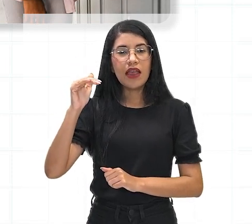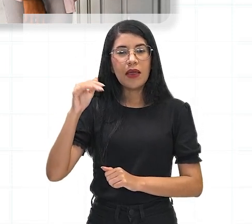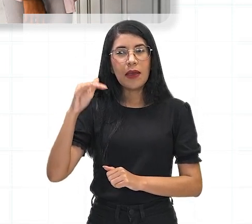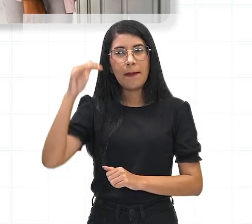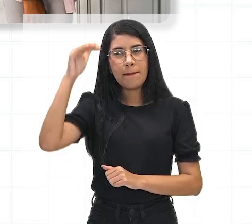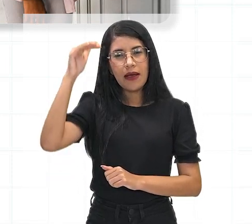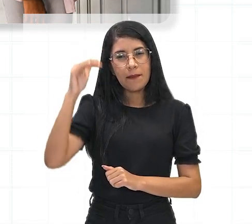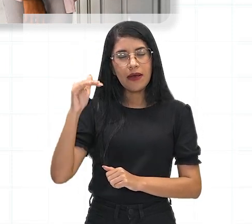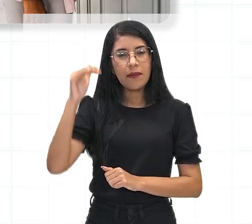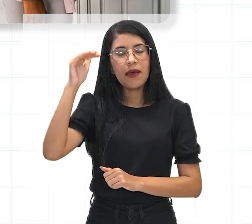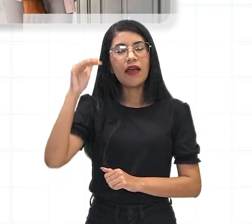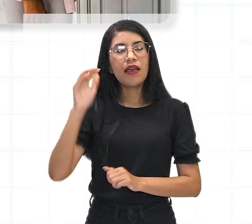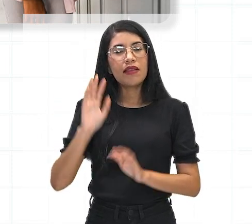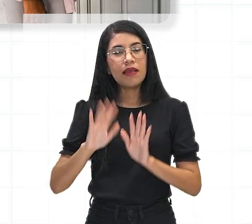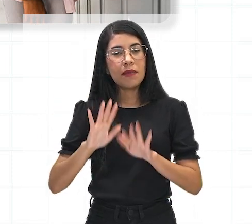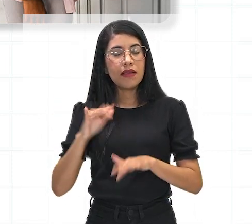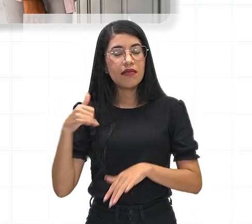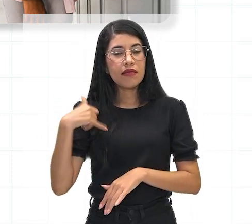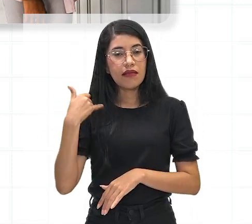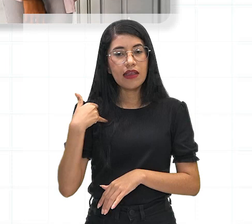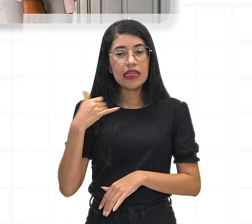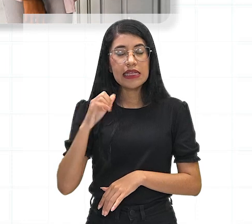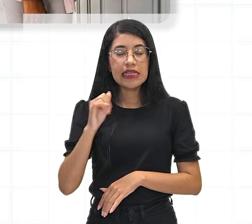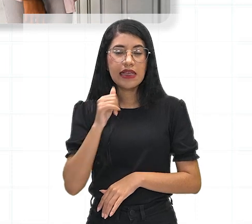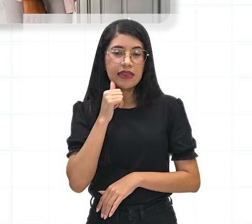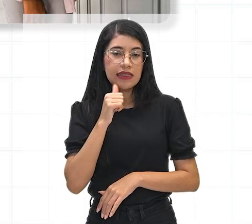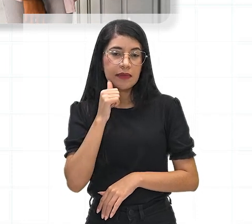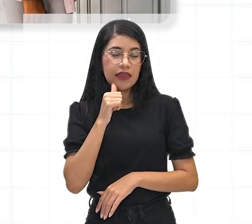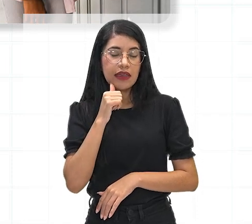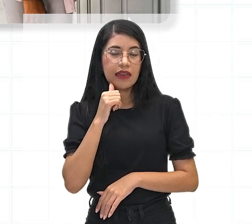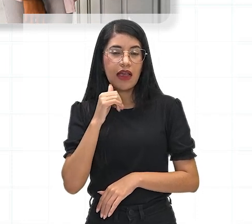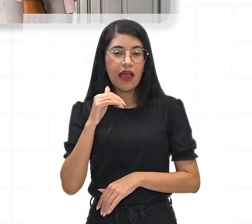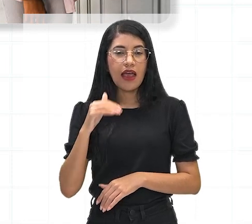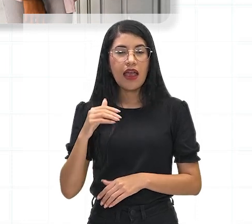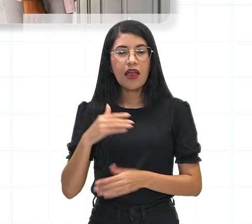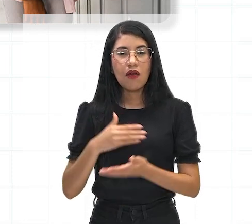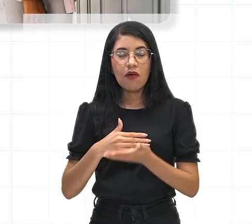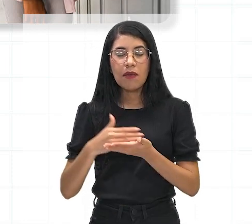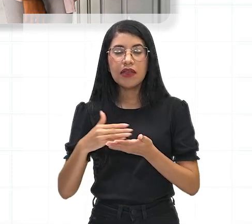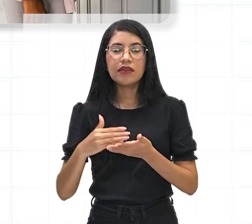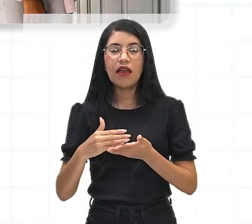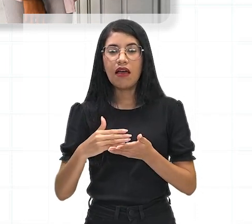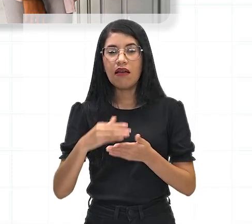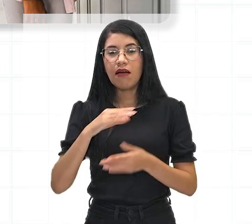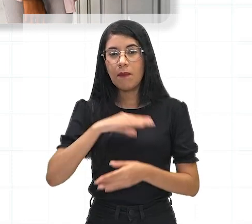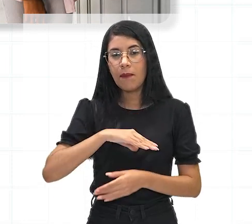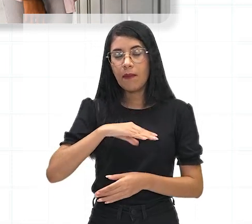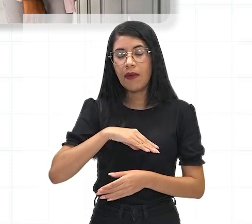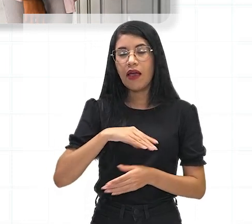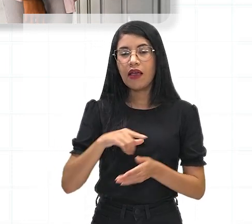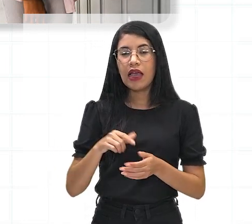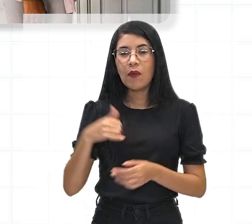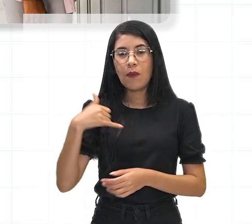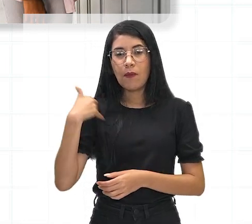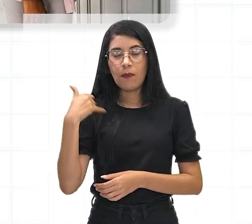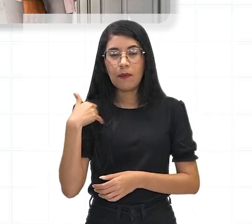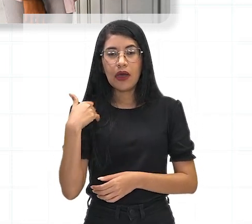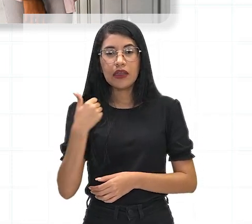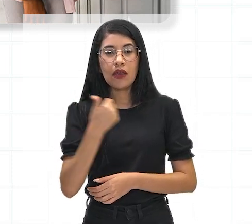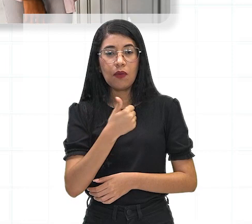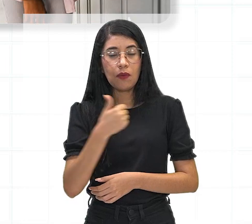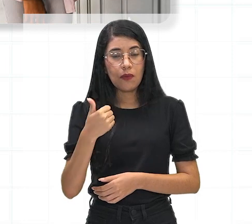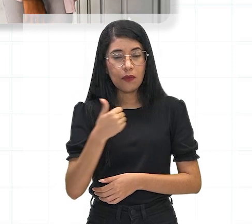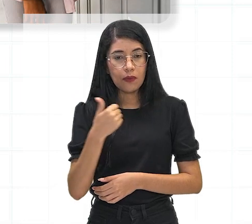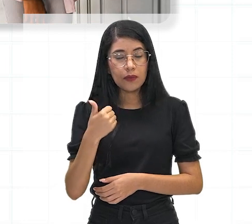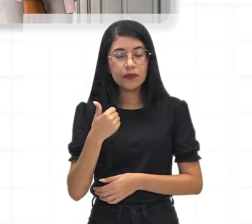né, esperada para aquela idade. Se uma menina que deveria entrar na menarca, né, ou ter a menarca